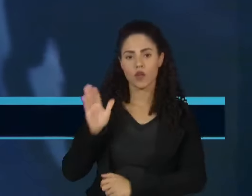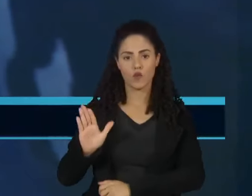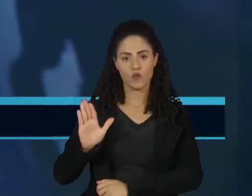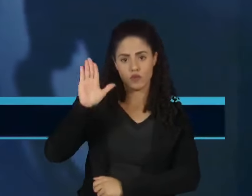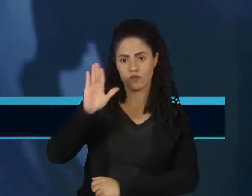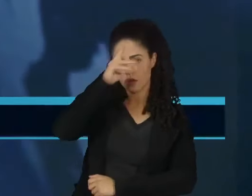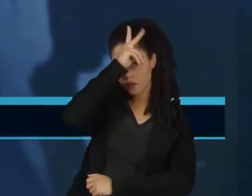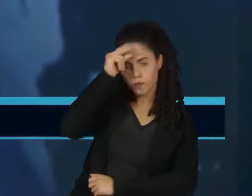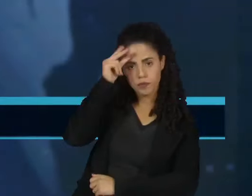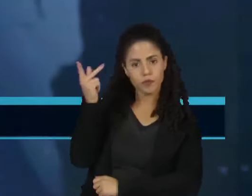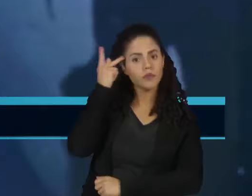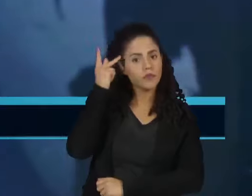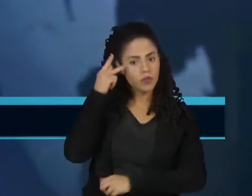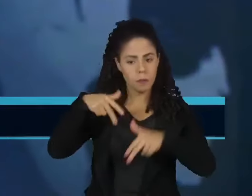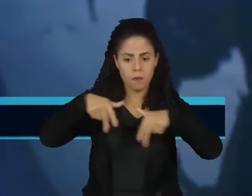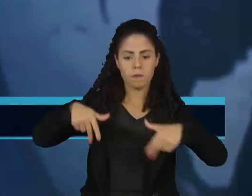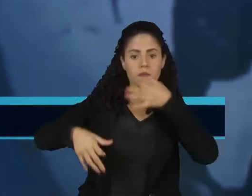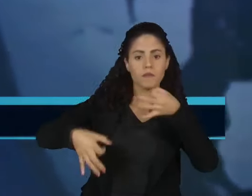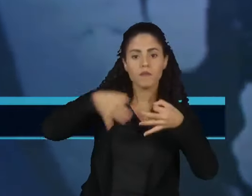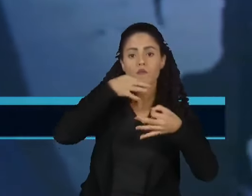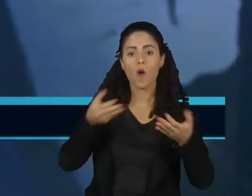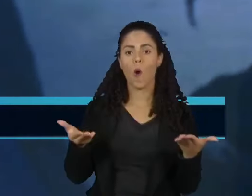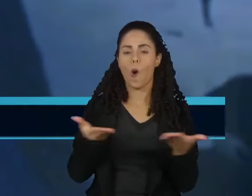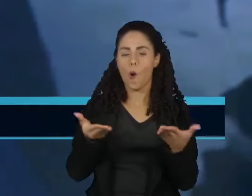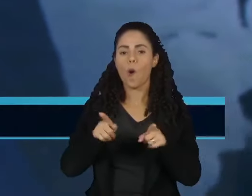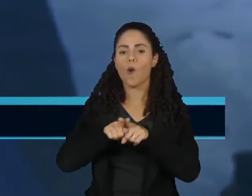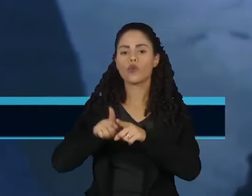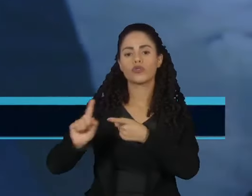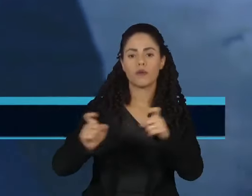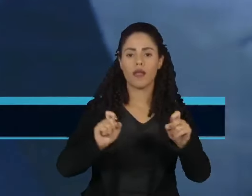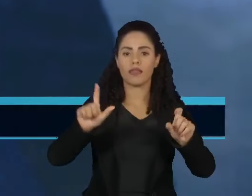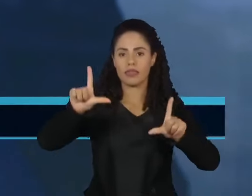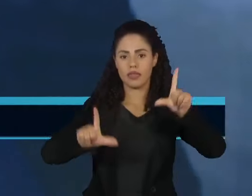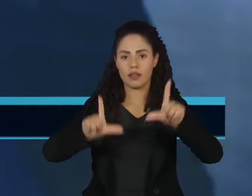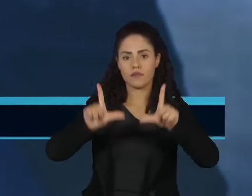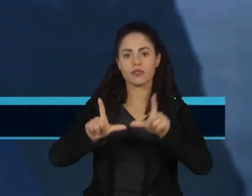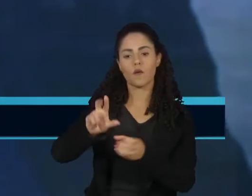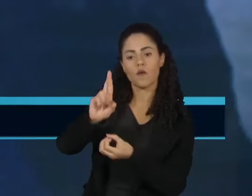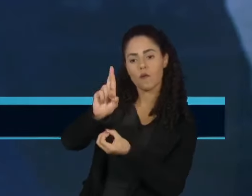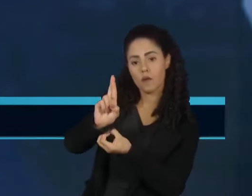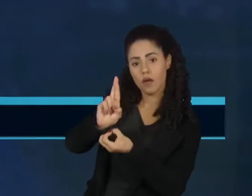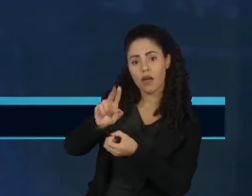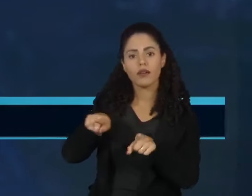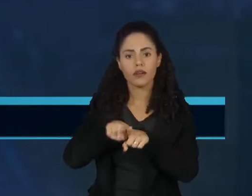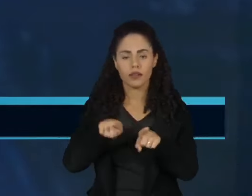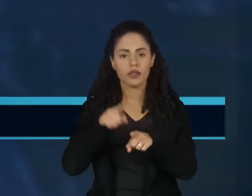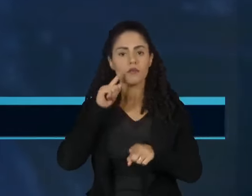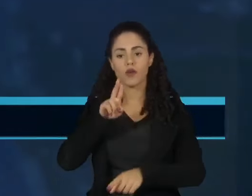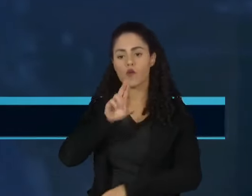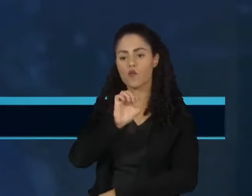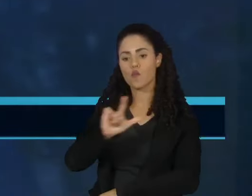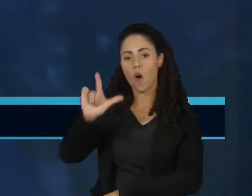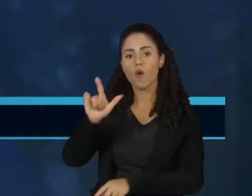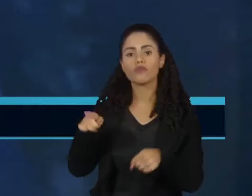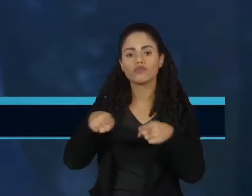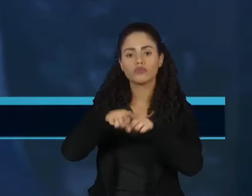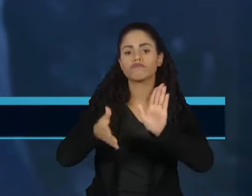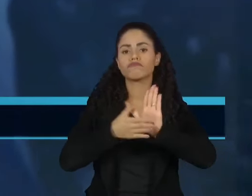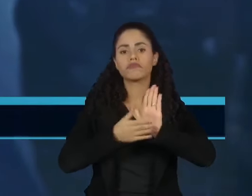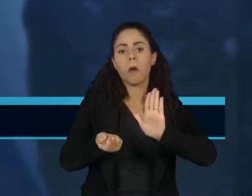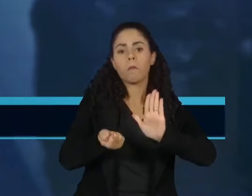Paulo voltaram a se encontrar hoje, no debate promovido pela Rede TV e o portal de notícias UOL. Poucas propostas